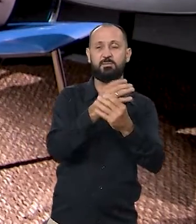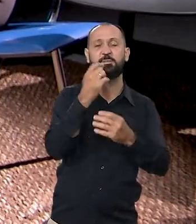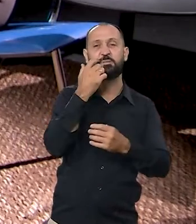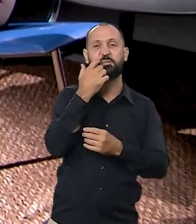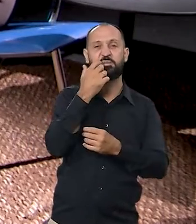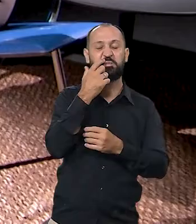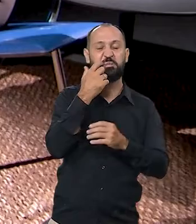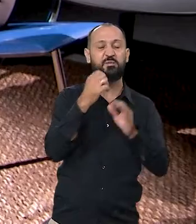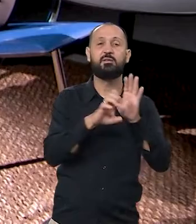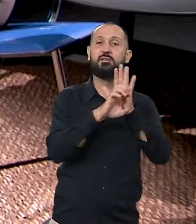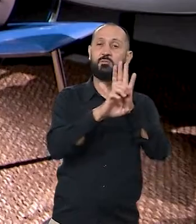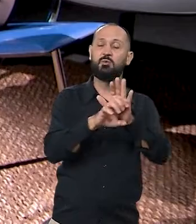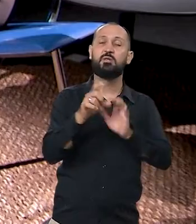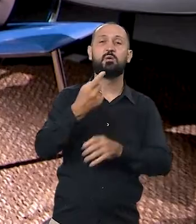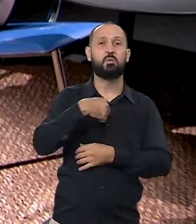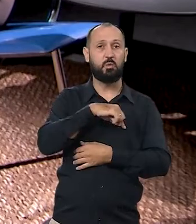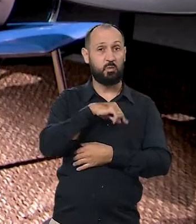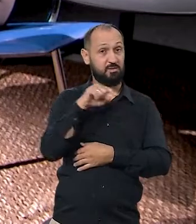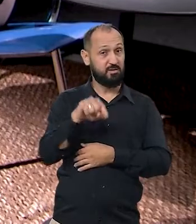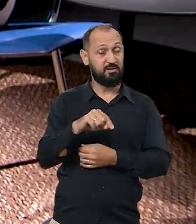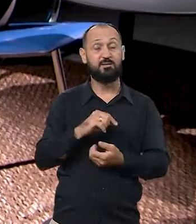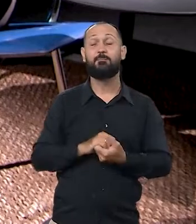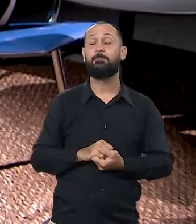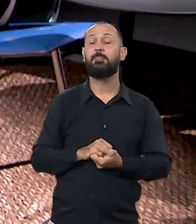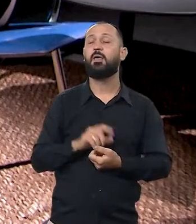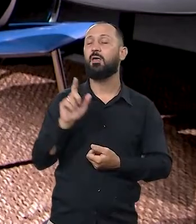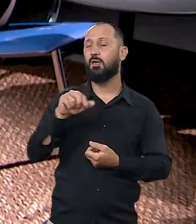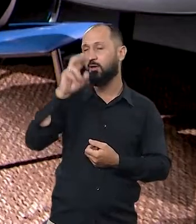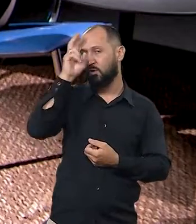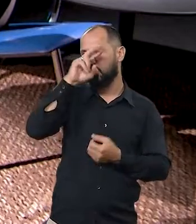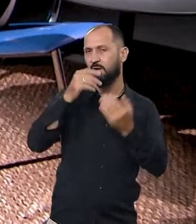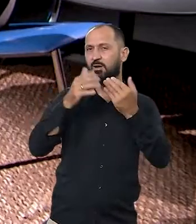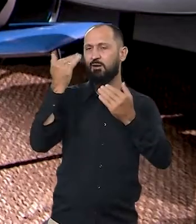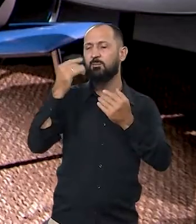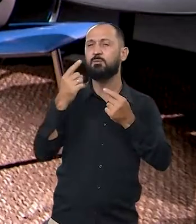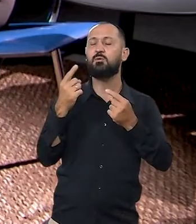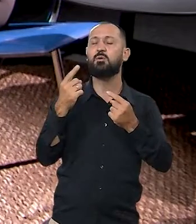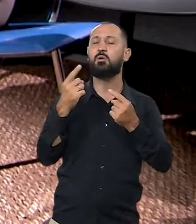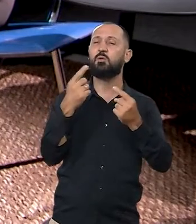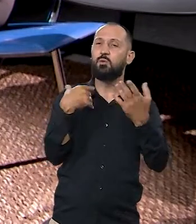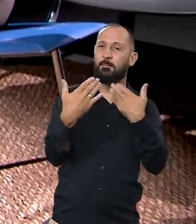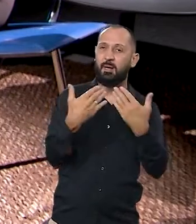isso numa única pasta e foi baseado aqui nesse modelo bem-sucedido nosso.